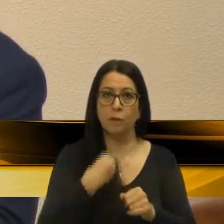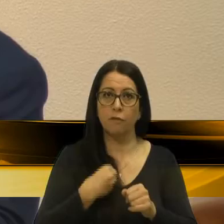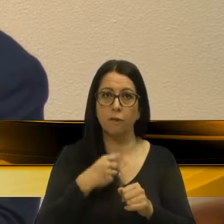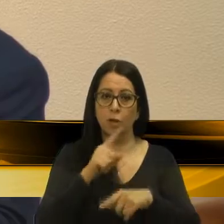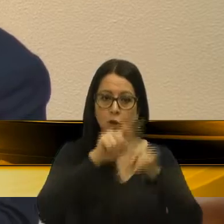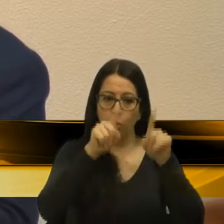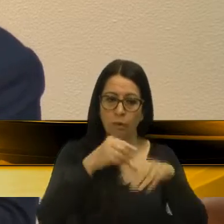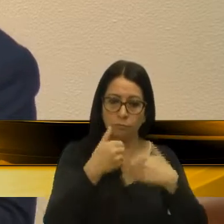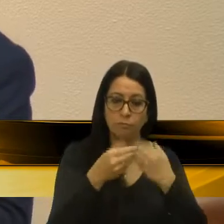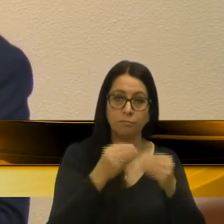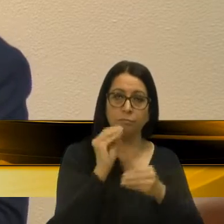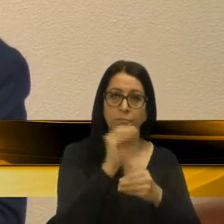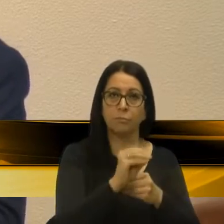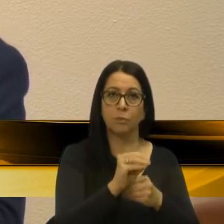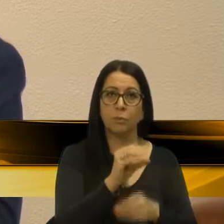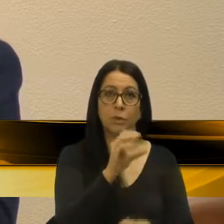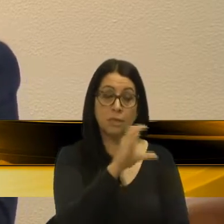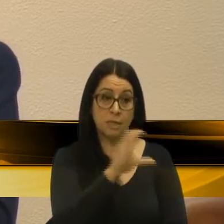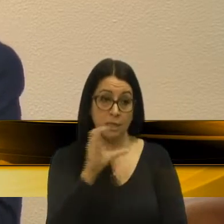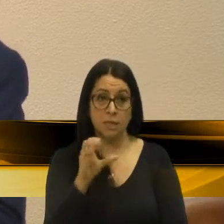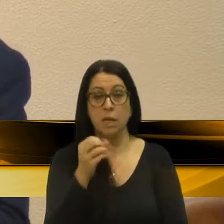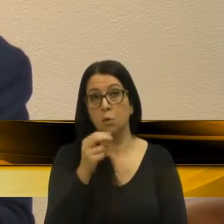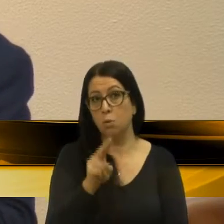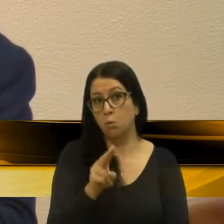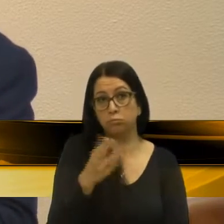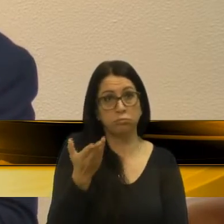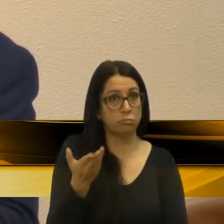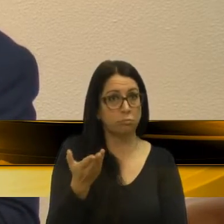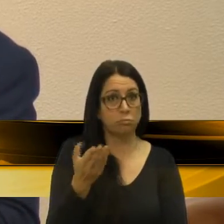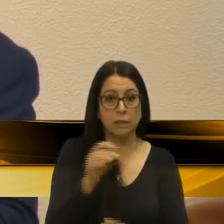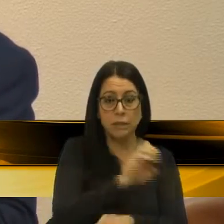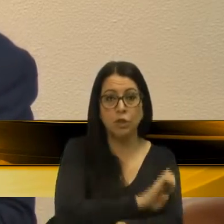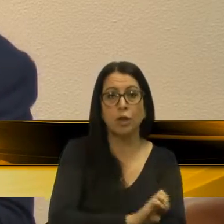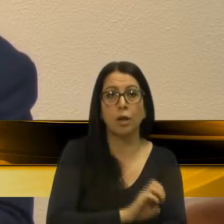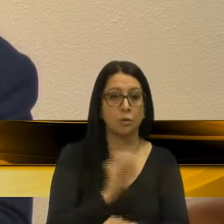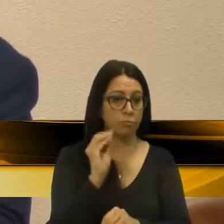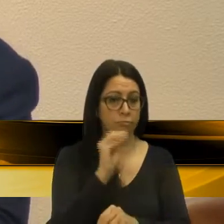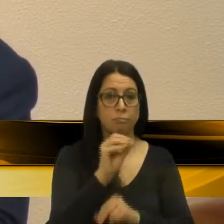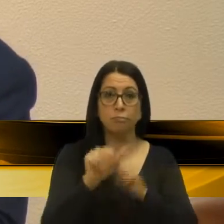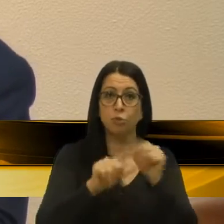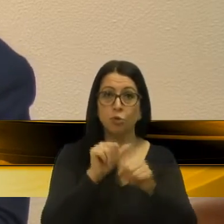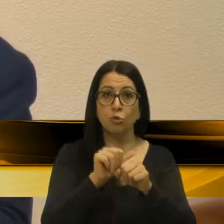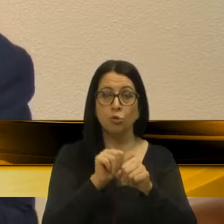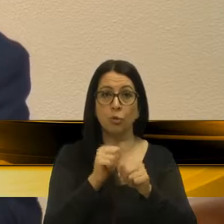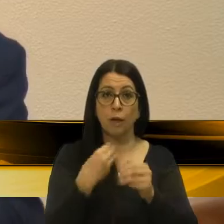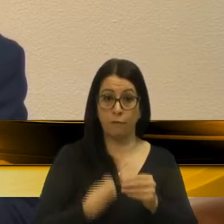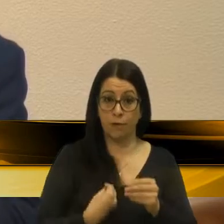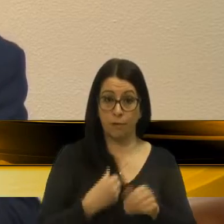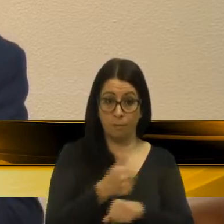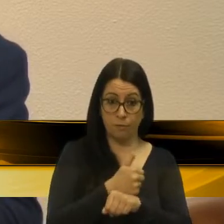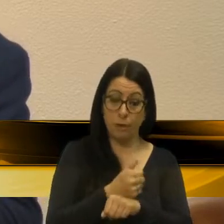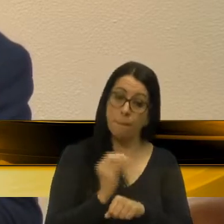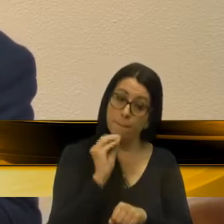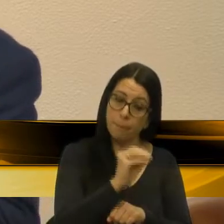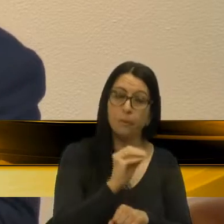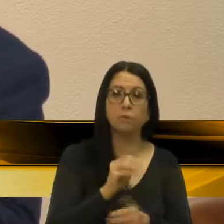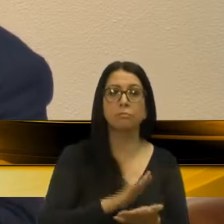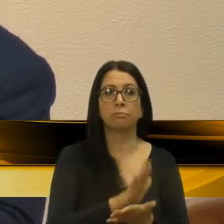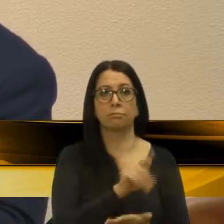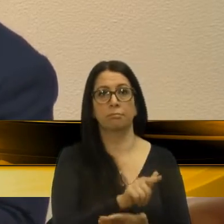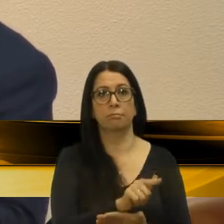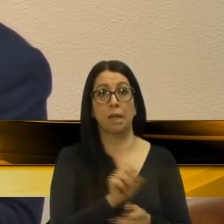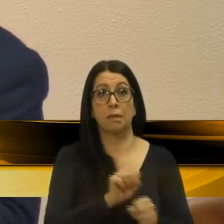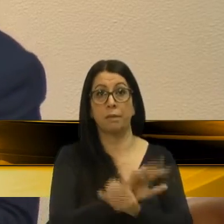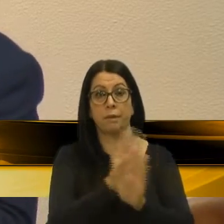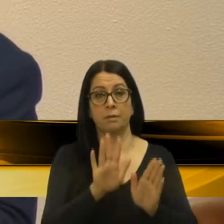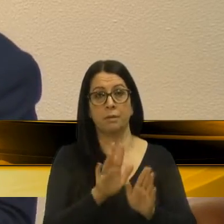servidor municipal, ou CC, ou estagiário, enfim, alterou a vida funcional, tem que ser publicado.